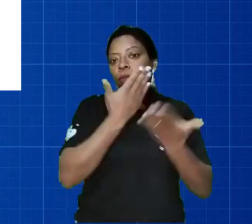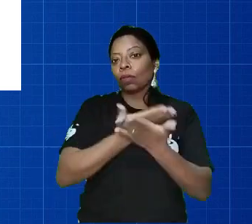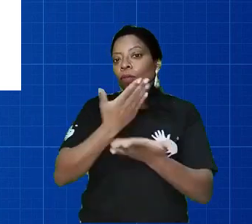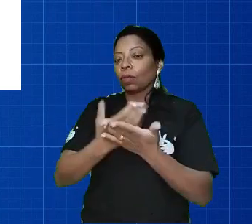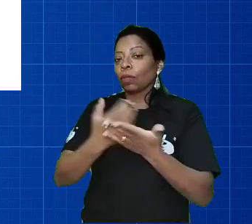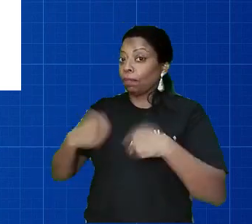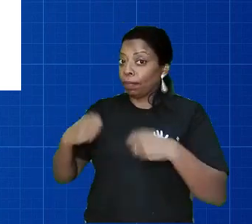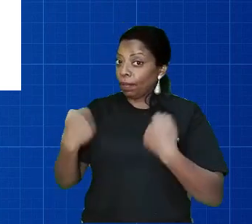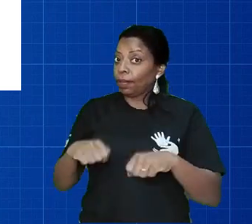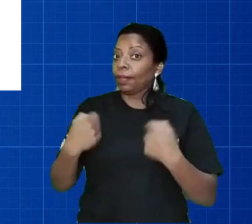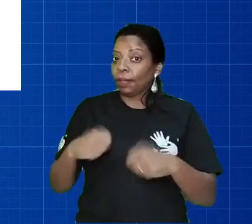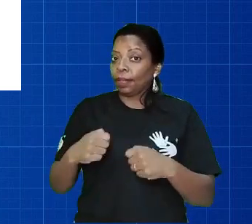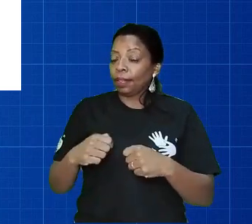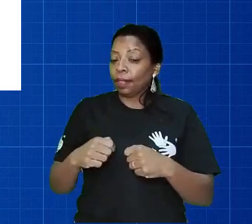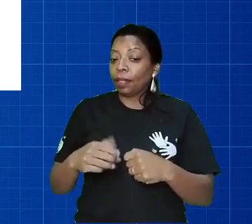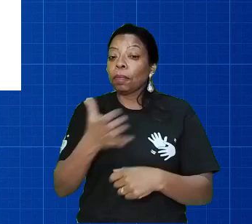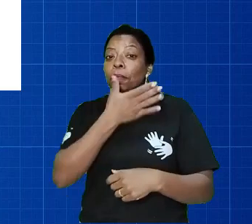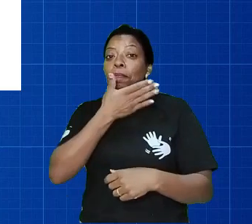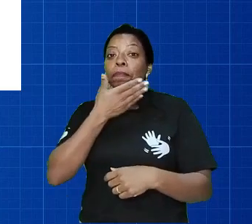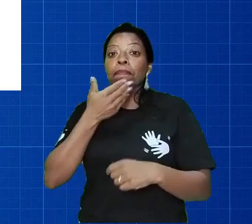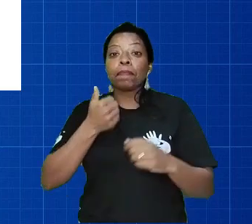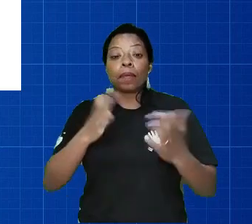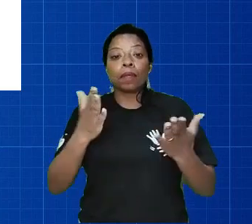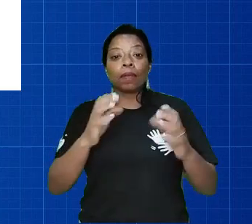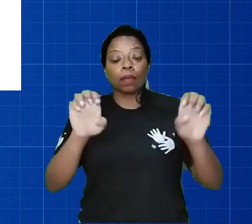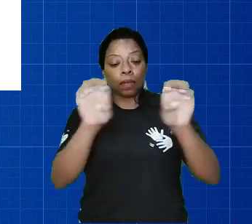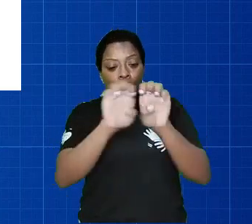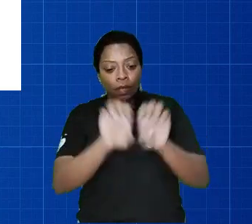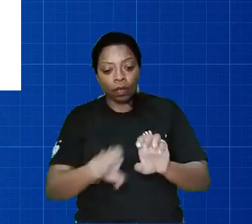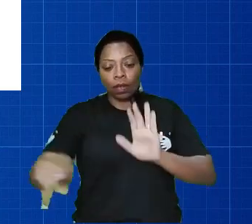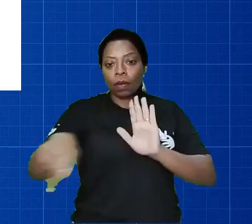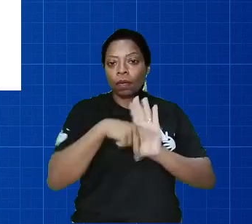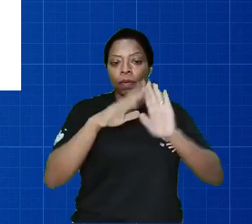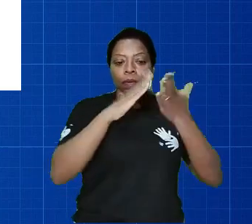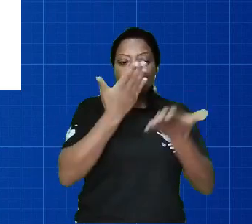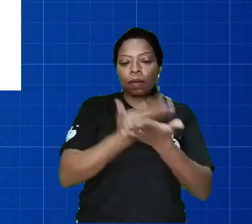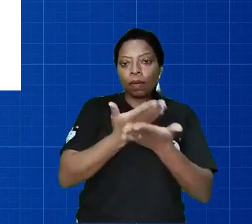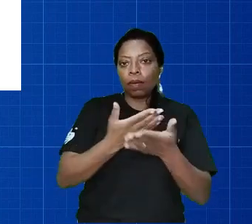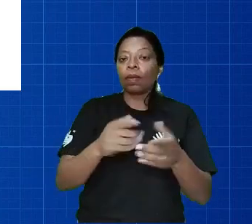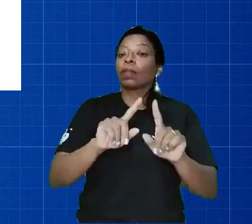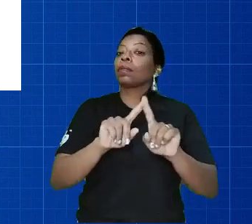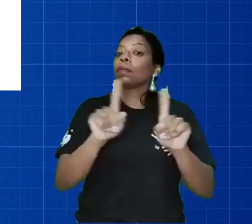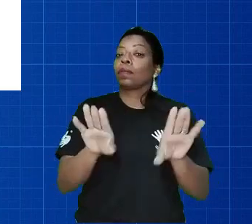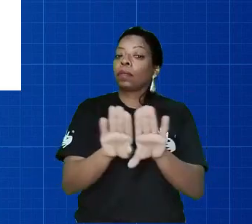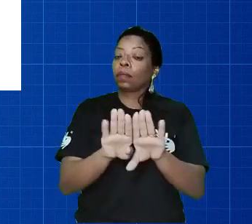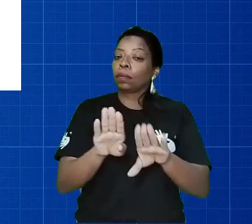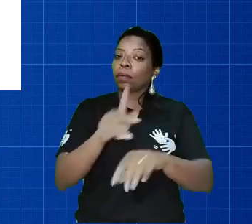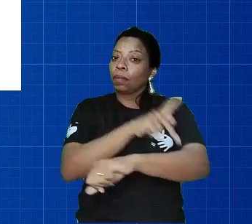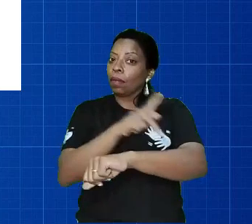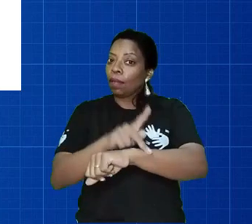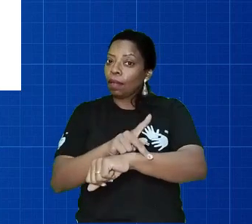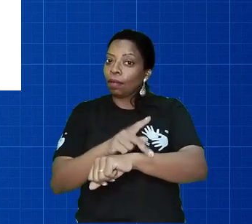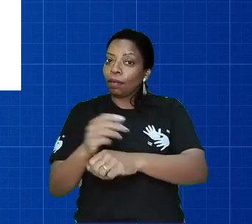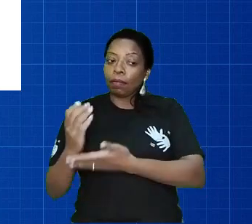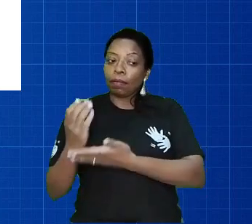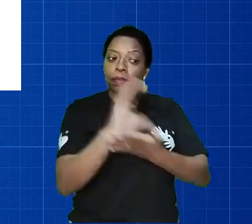unidades educacionais, a promoção de melhorias em sua infraestrutura física e pedagógica e incentivar